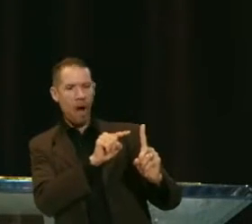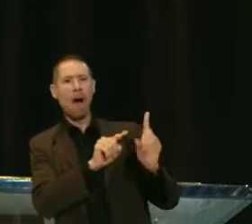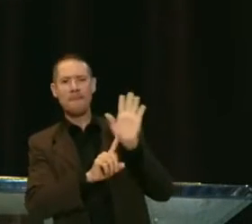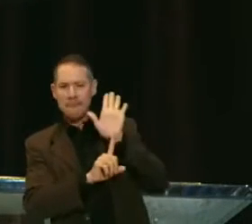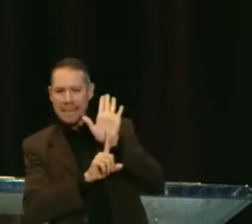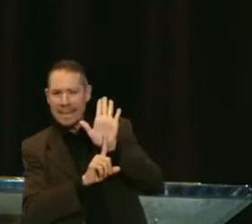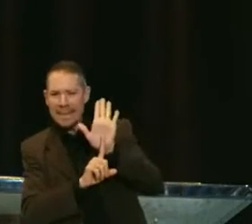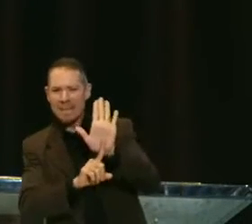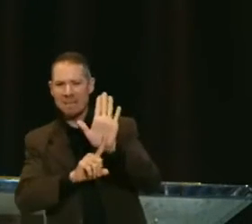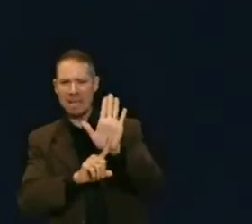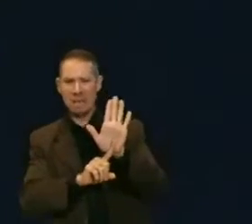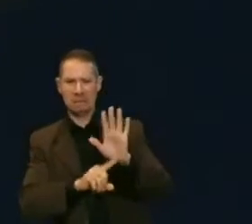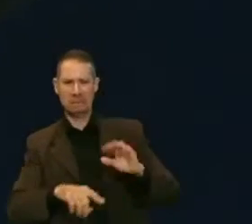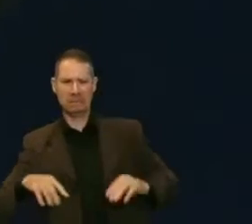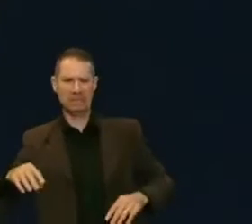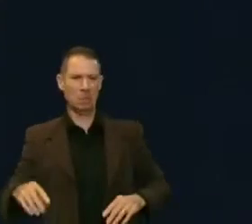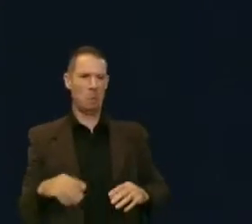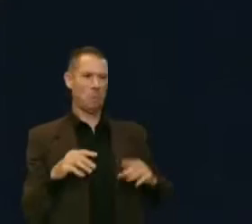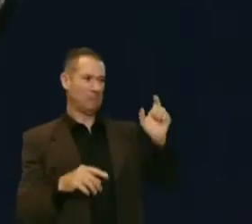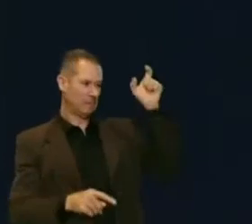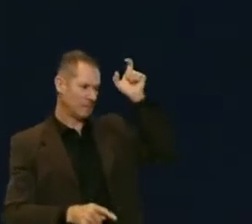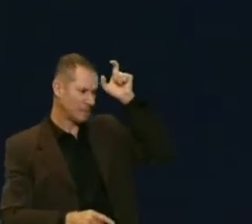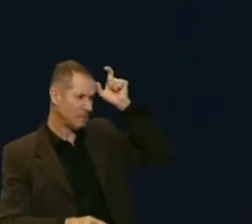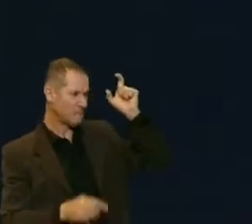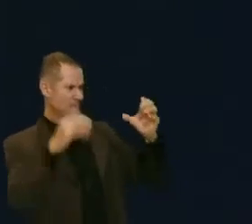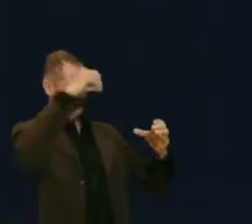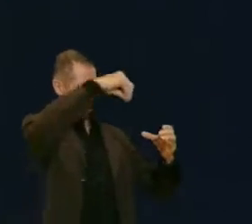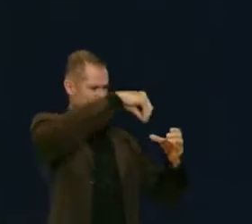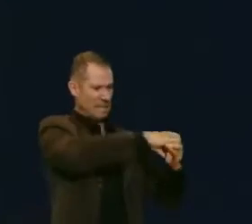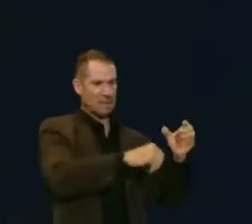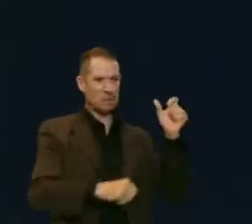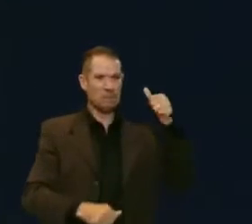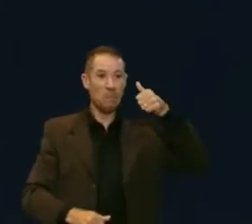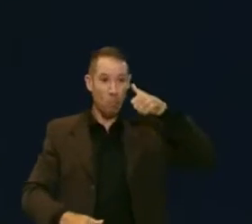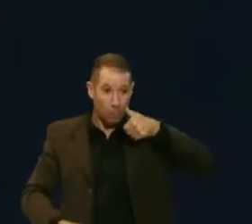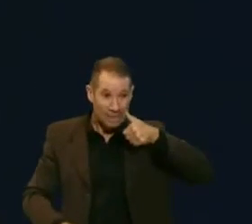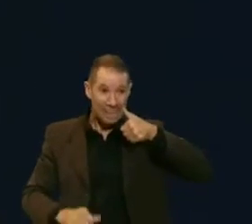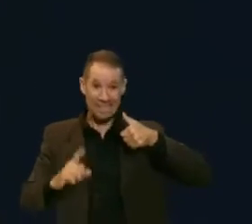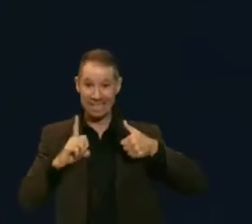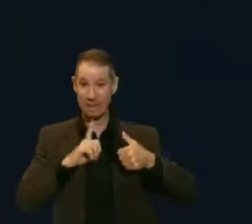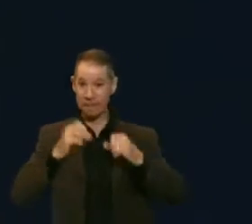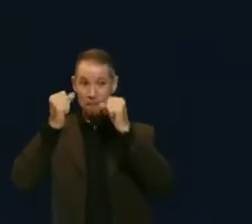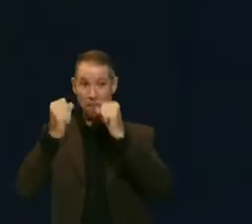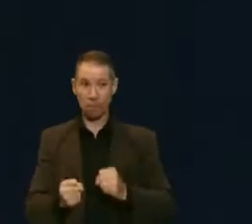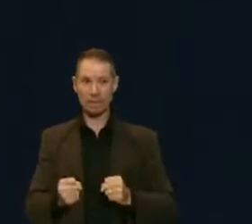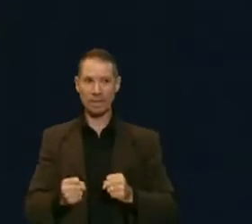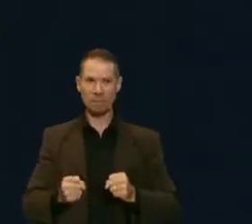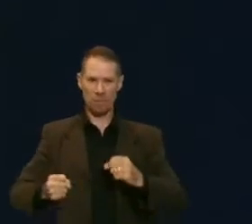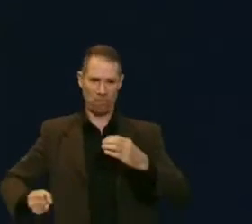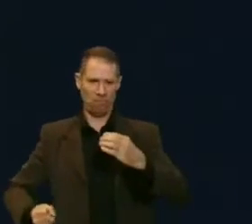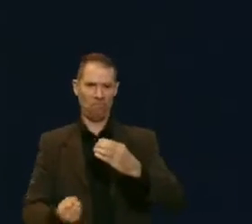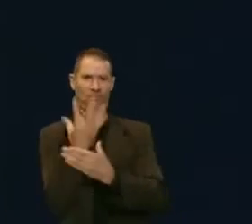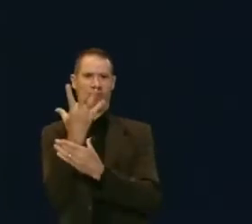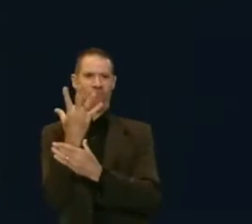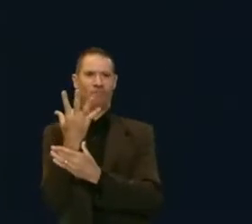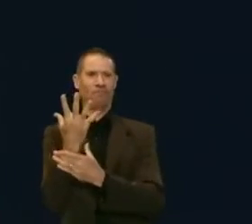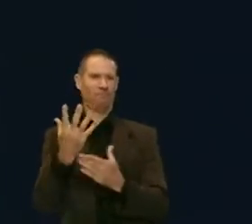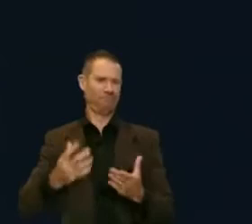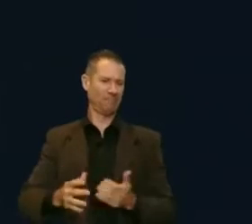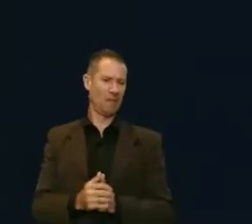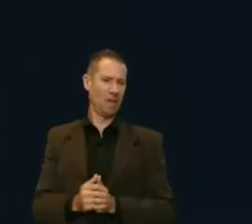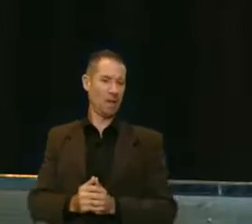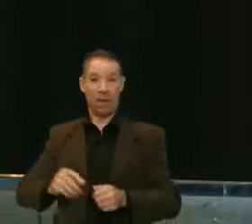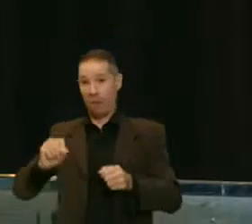um espírito imundo que tomava conta de uma mulher que tinha poderes para adivinhar. E quando ele